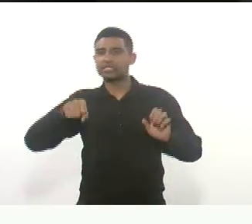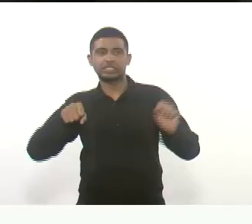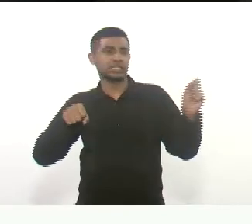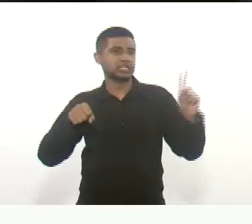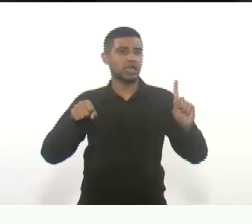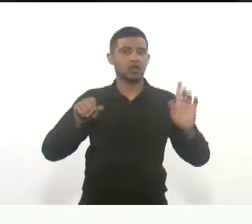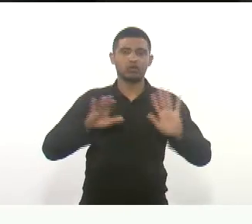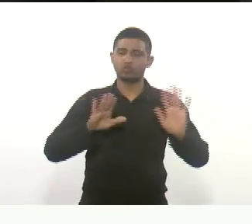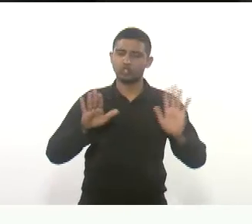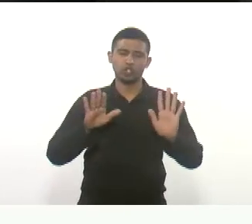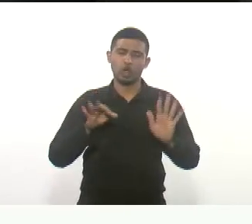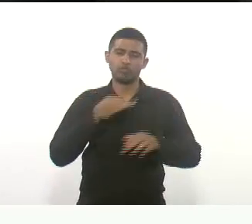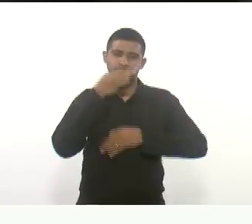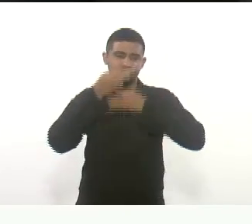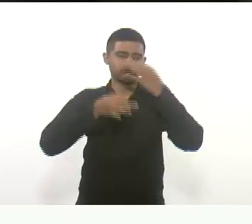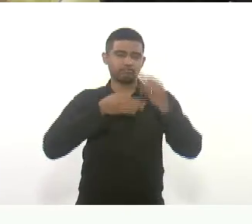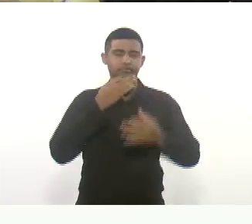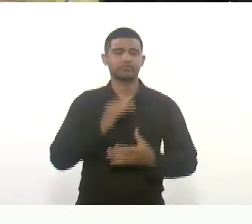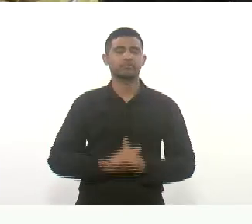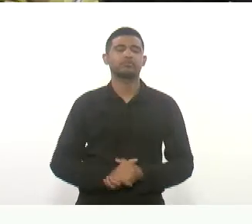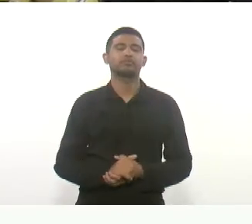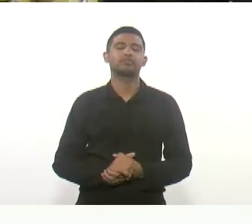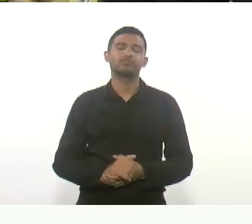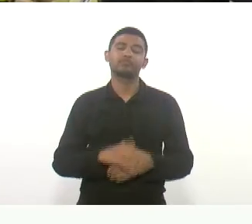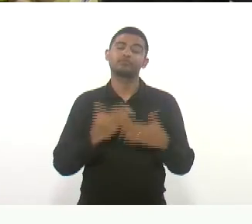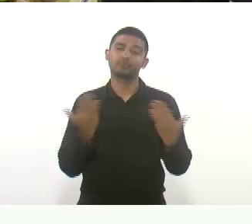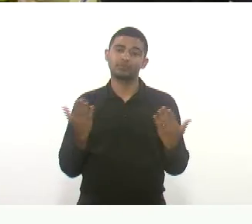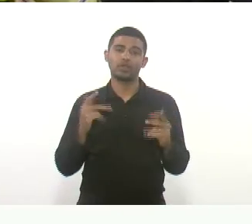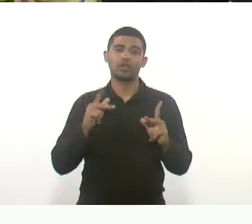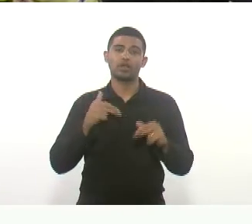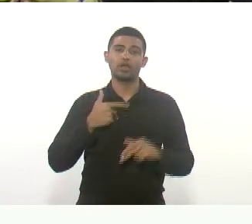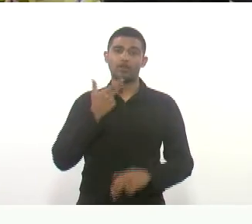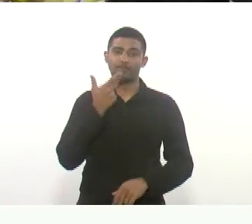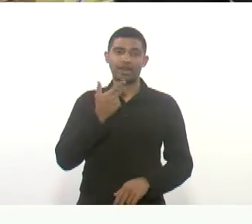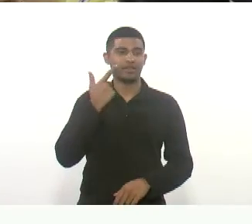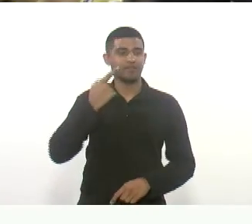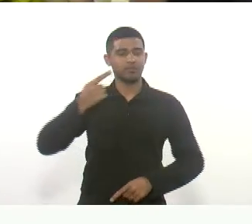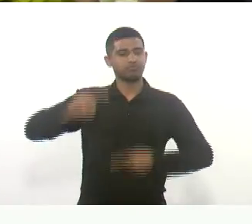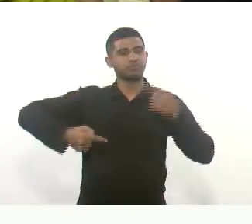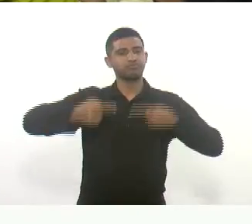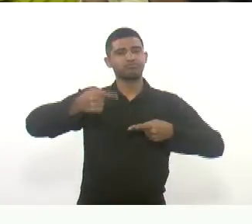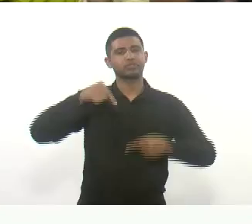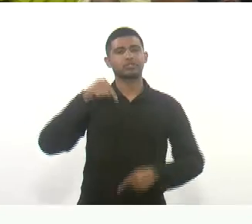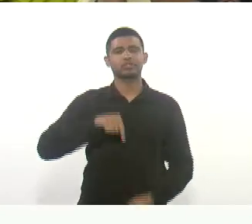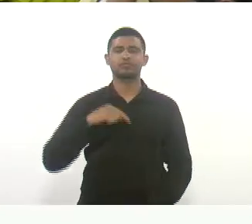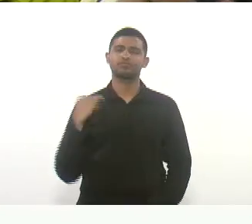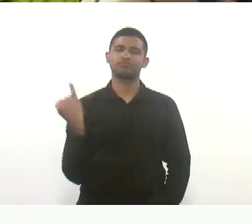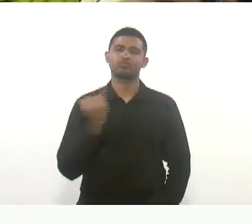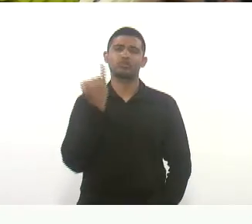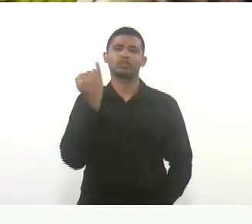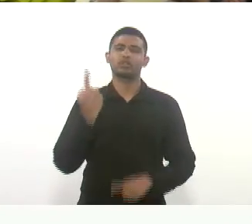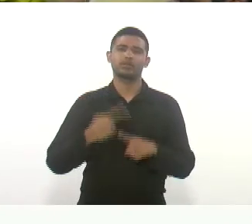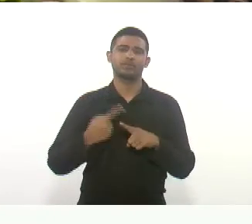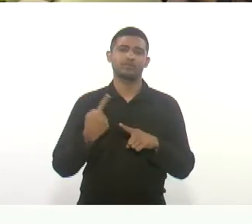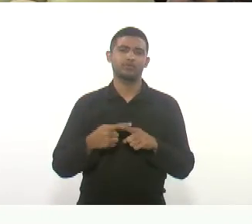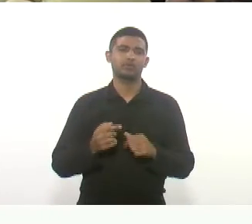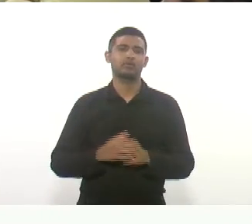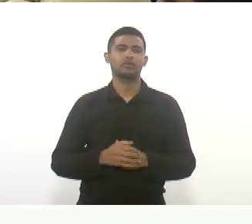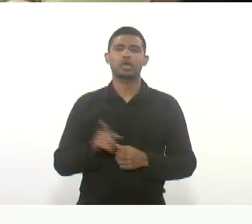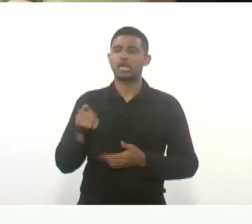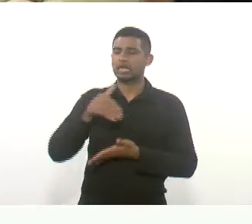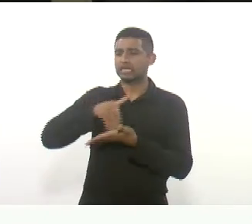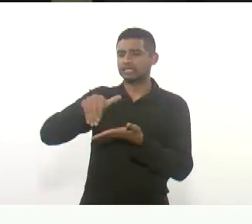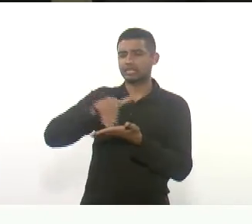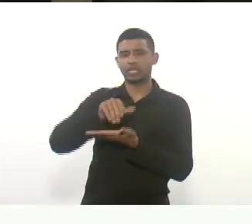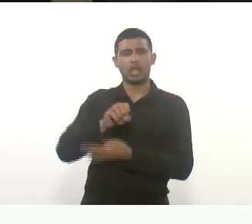só que a gente precisa ter. Então, como eu disse, esse diálogo aqui é muito importante justamente porque tanto o